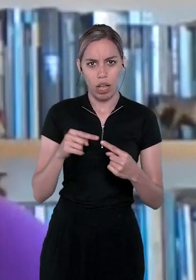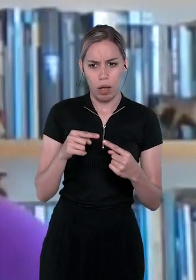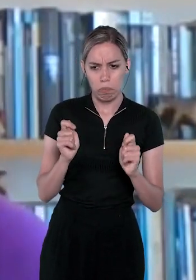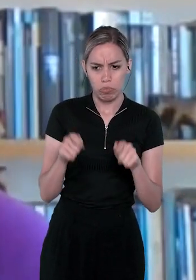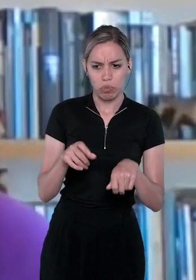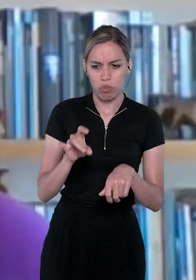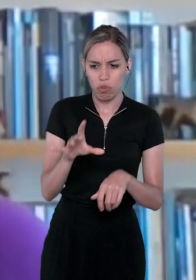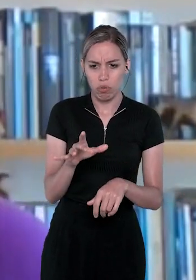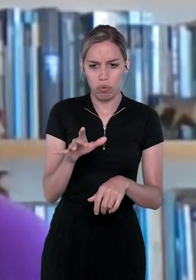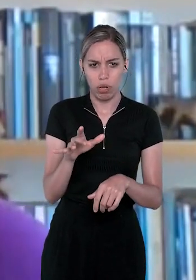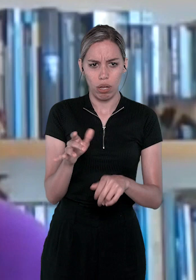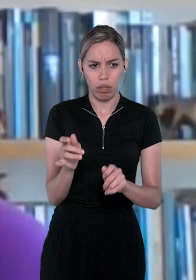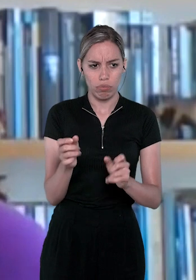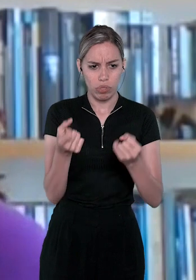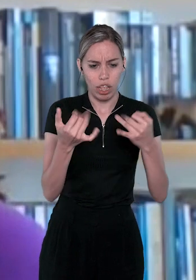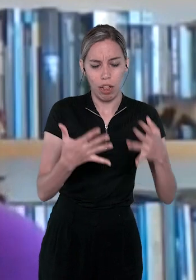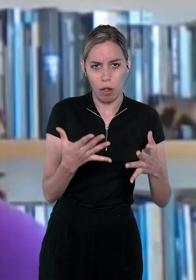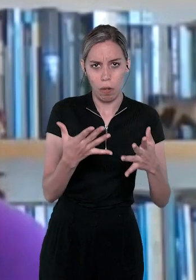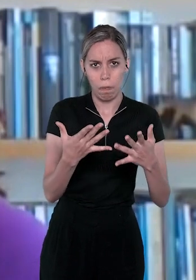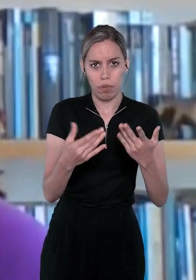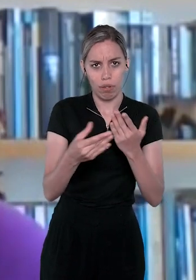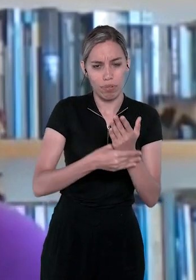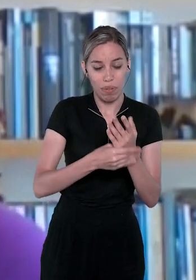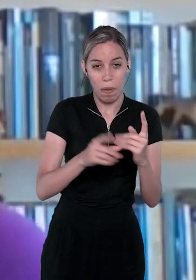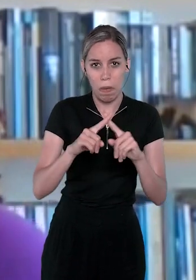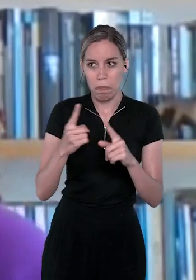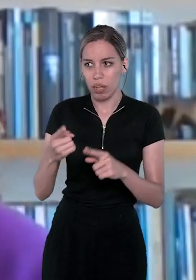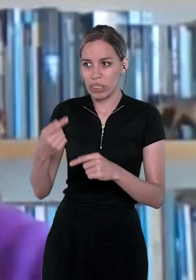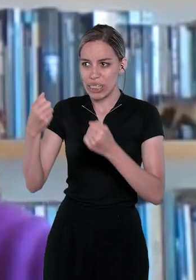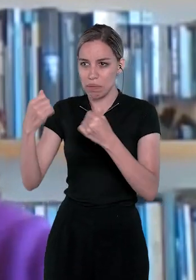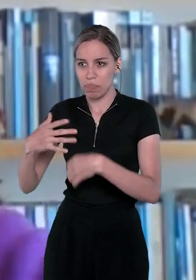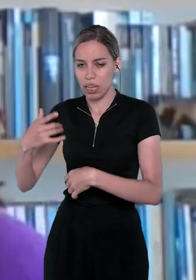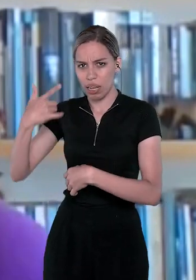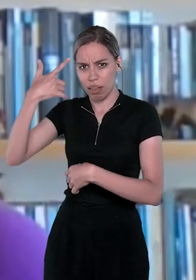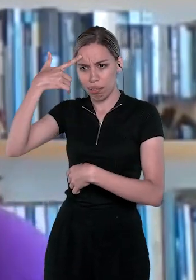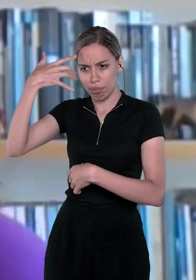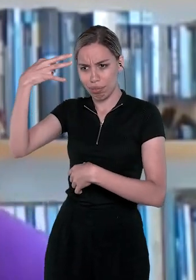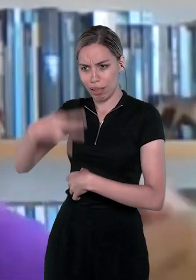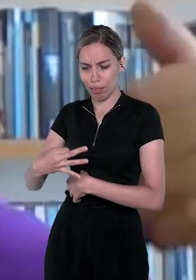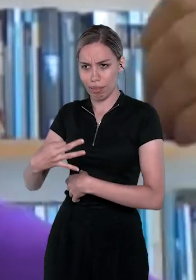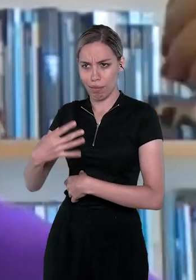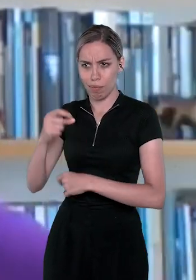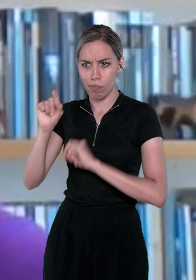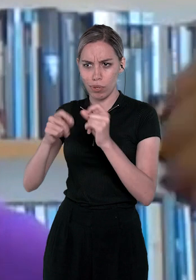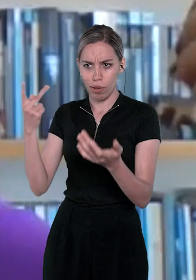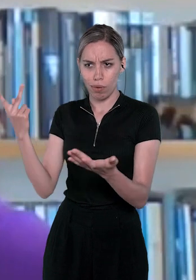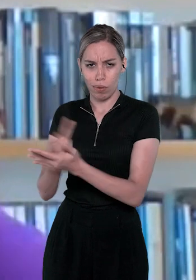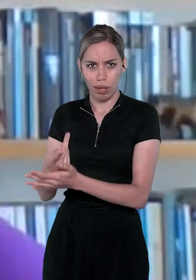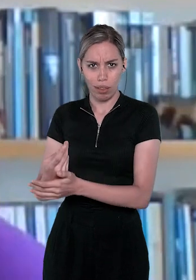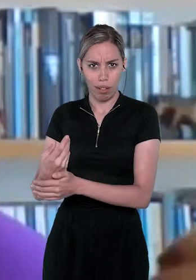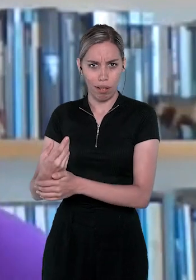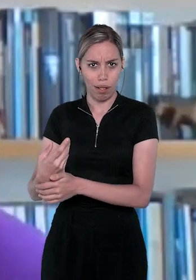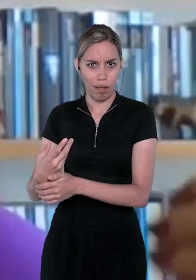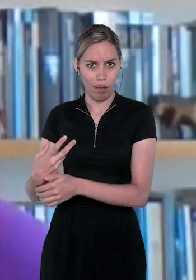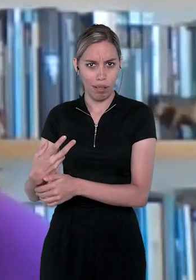como explicar racionalmente o que acontece no mundo, com todas as rupturas, com toda a